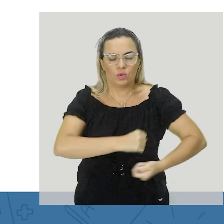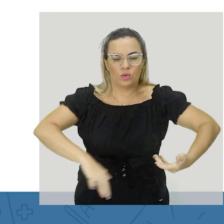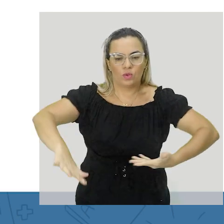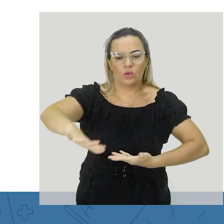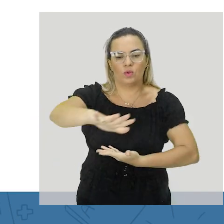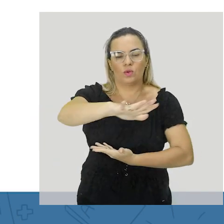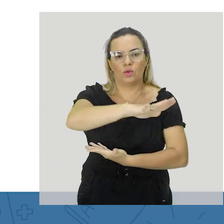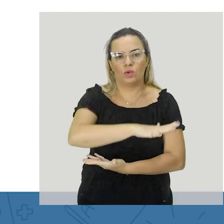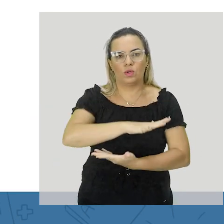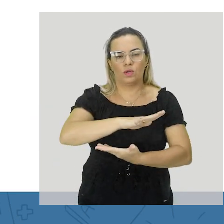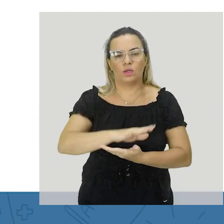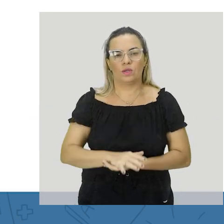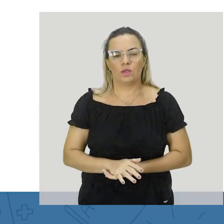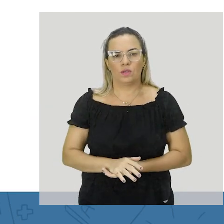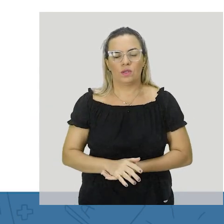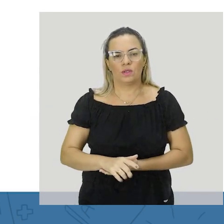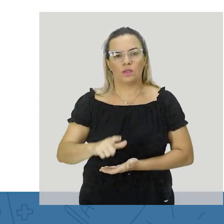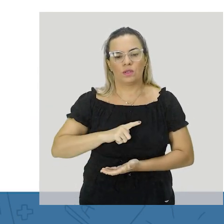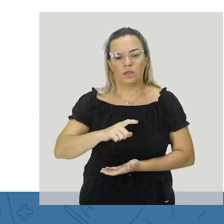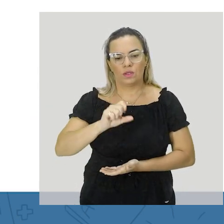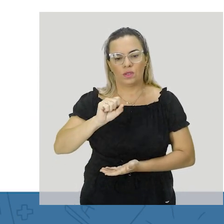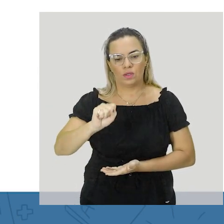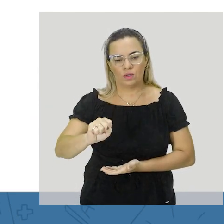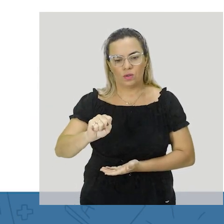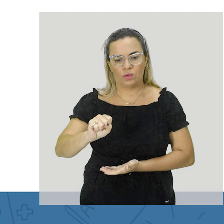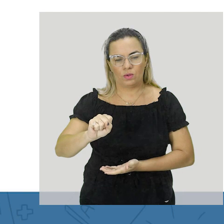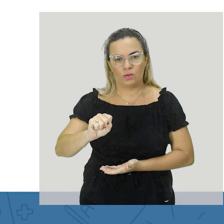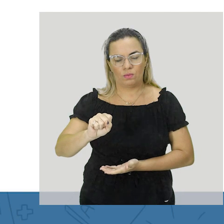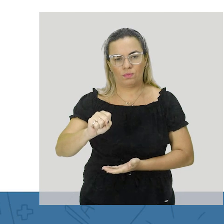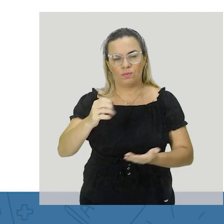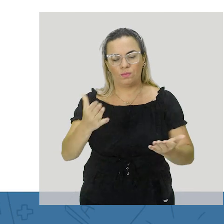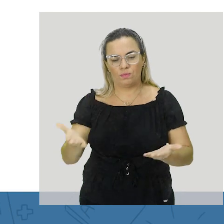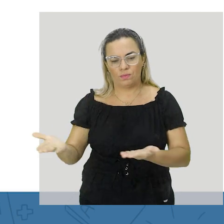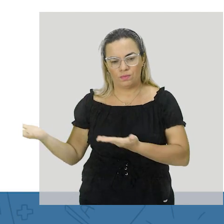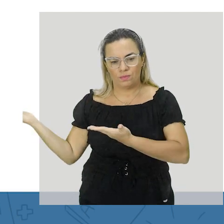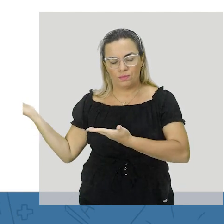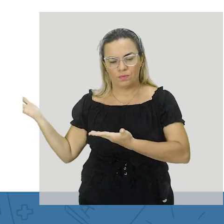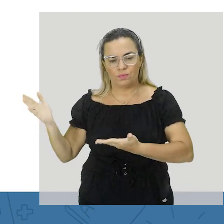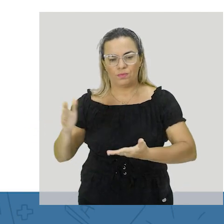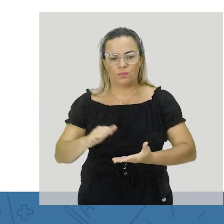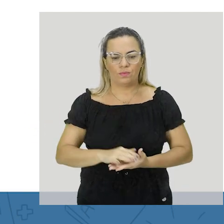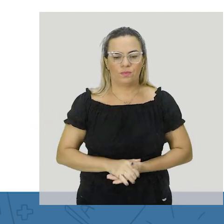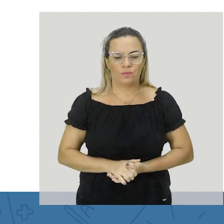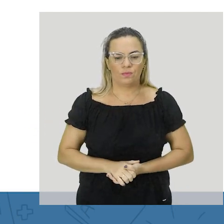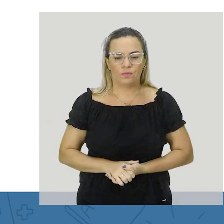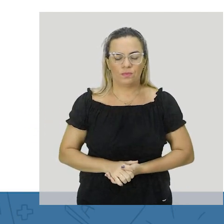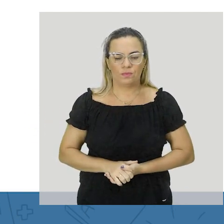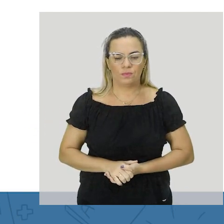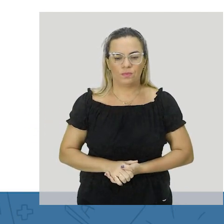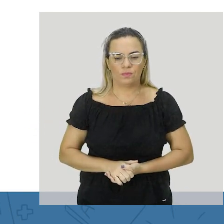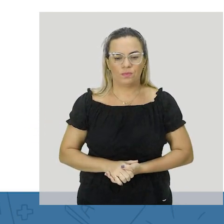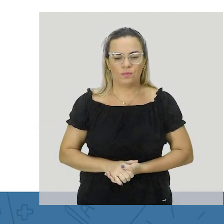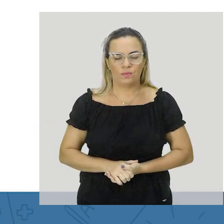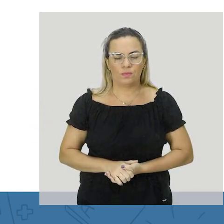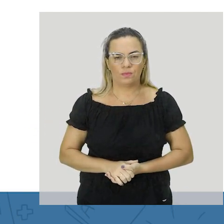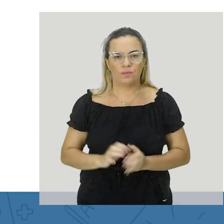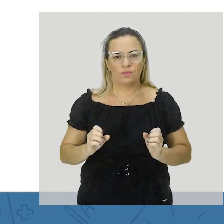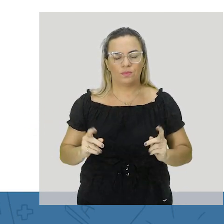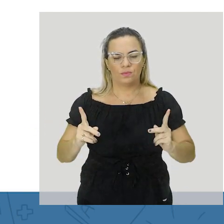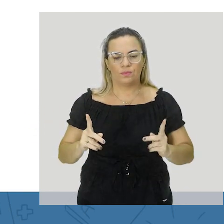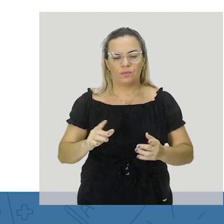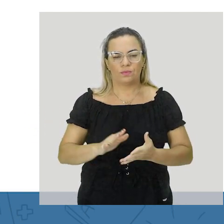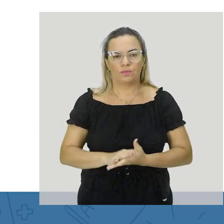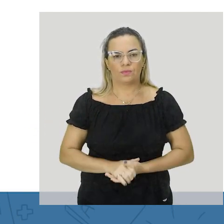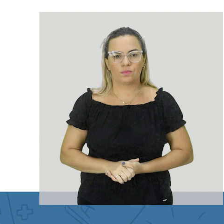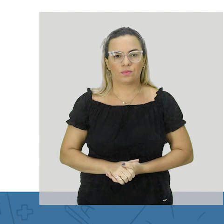certo? Que são 8, né? Mercúrio, Vênus, Terra, Marte, Júpiter, Saturno, Urano e Netuno, tá ok? Então,